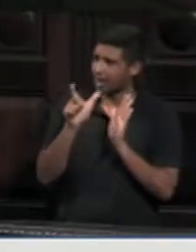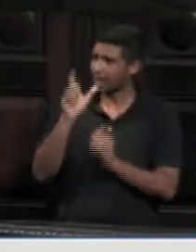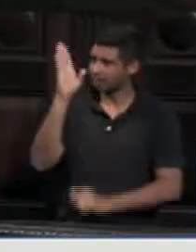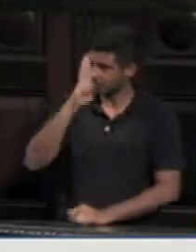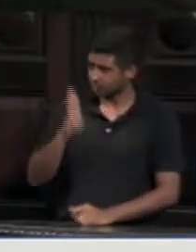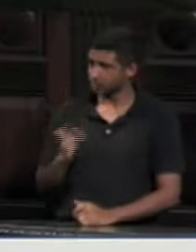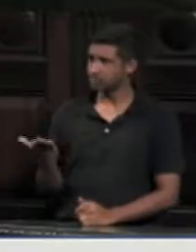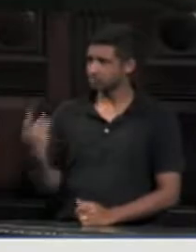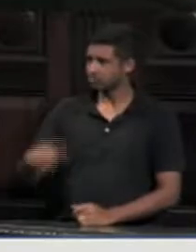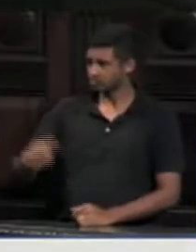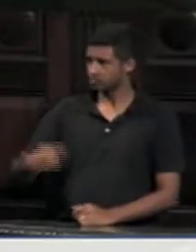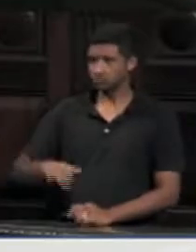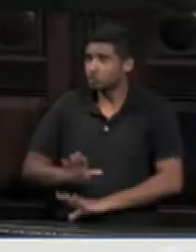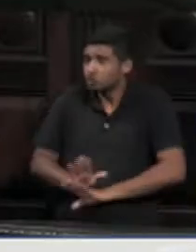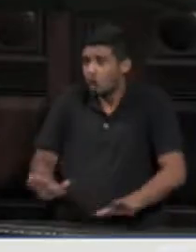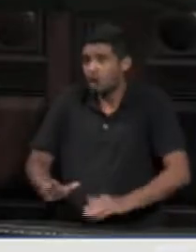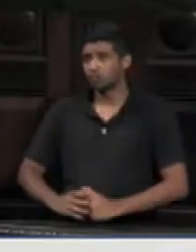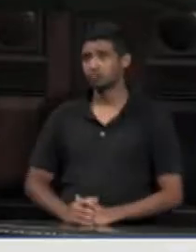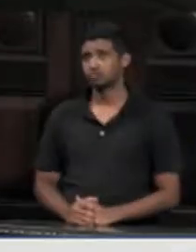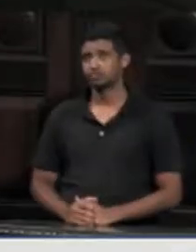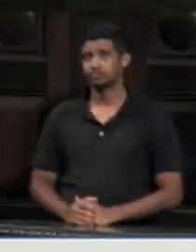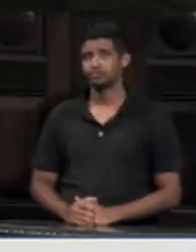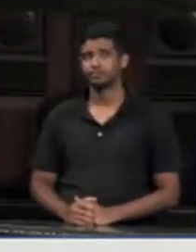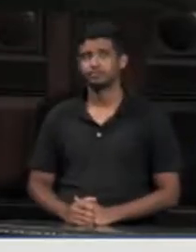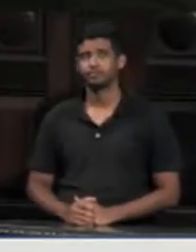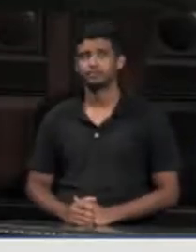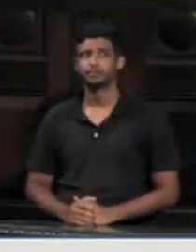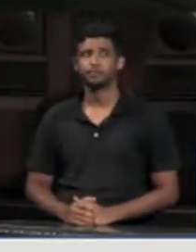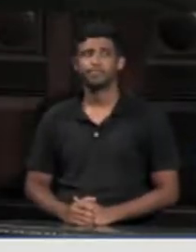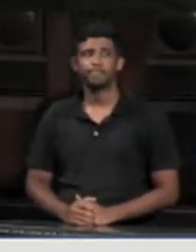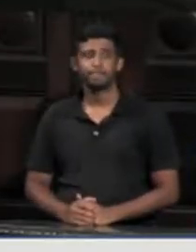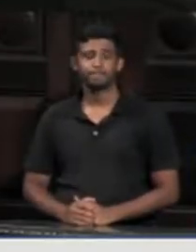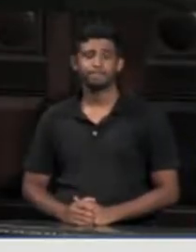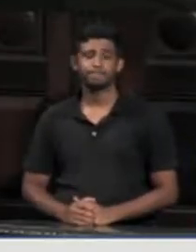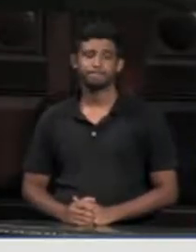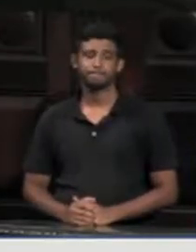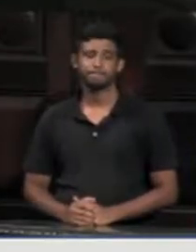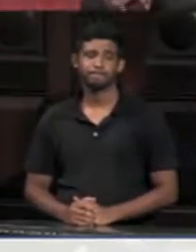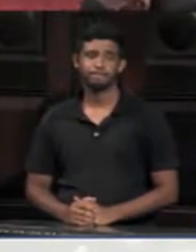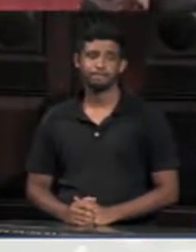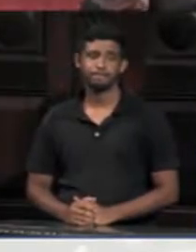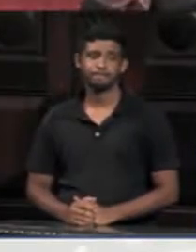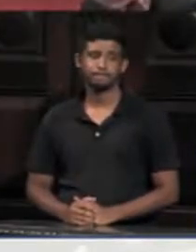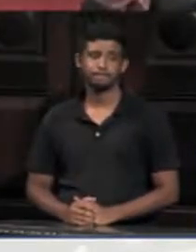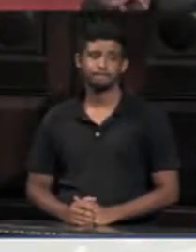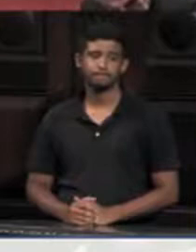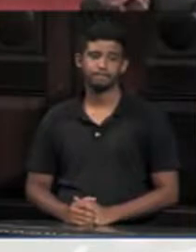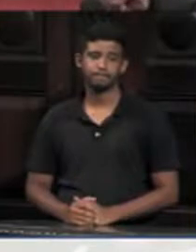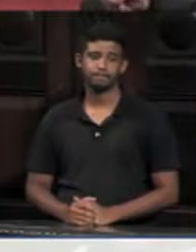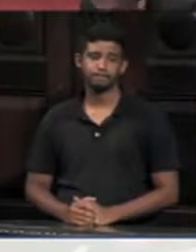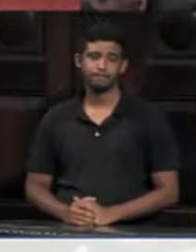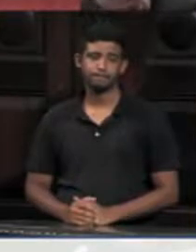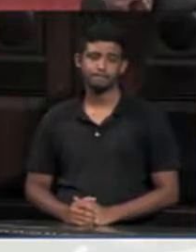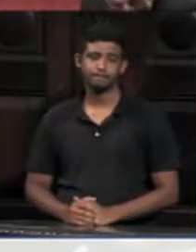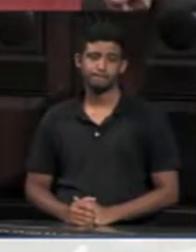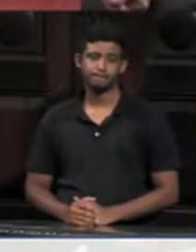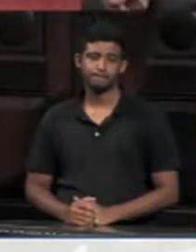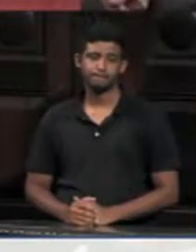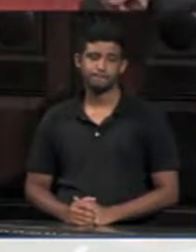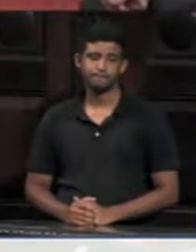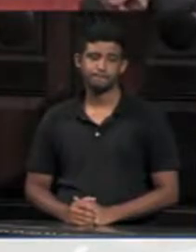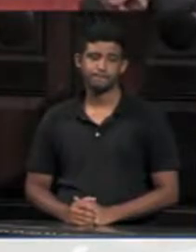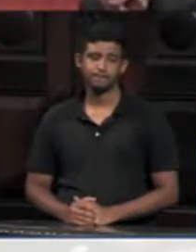coloque brasileira, só isso. Deixa eu fazer uma ponderação. Estou ponderando. Eu quero fazer uma ponderação. Por que